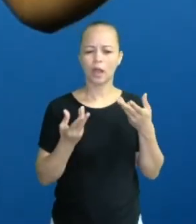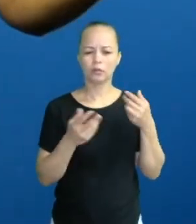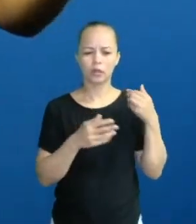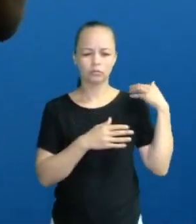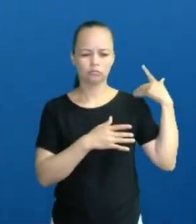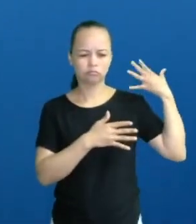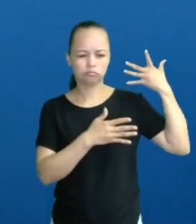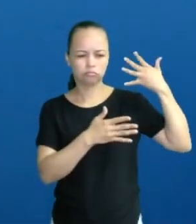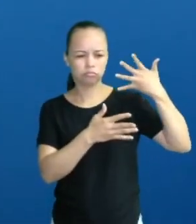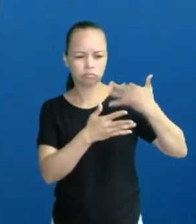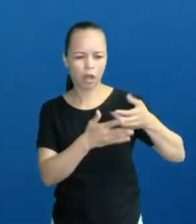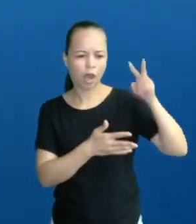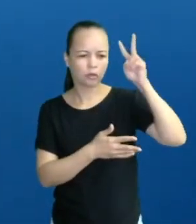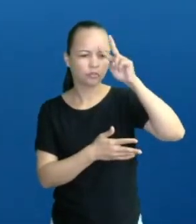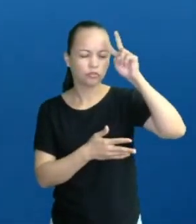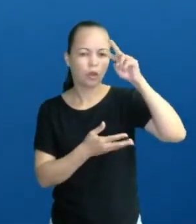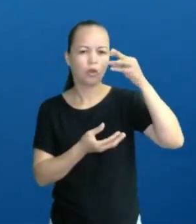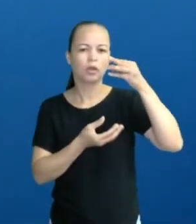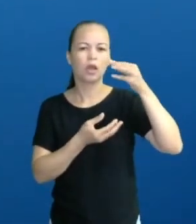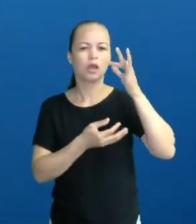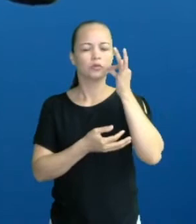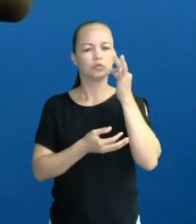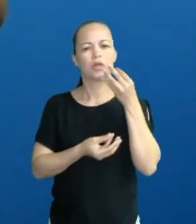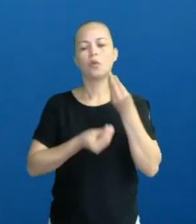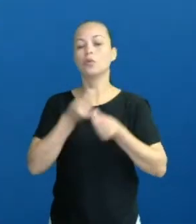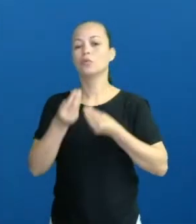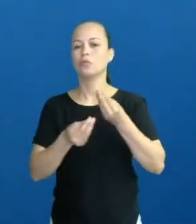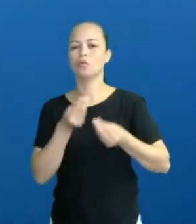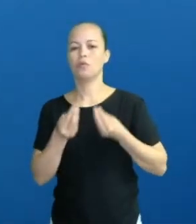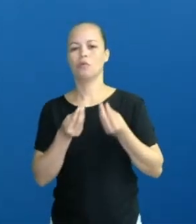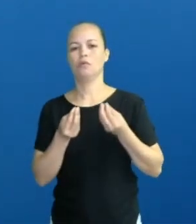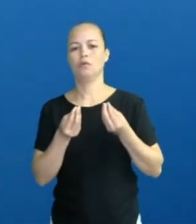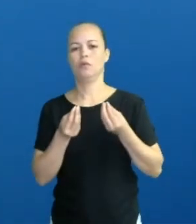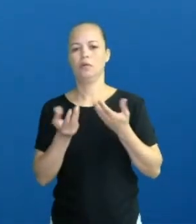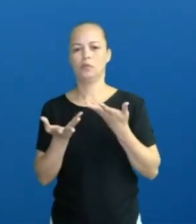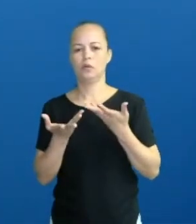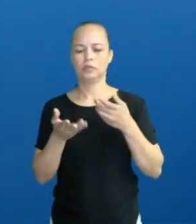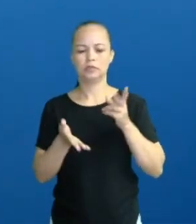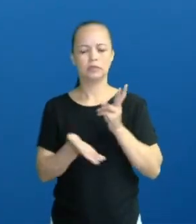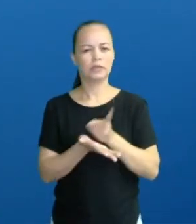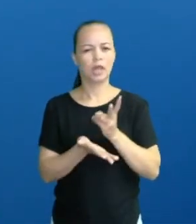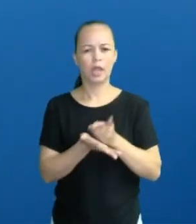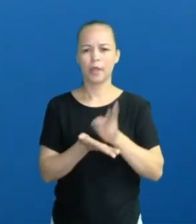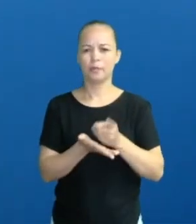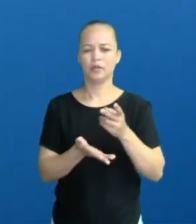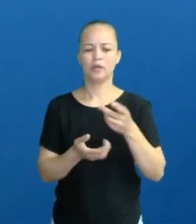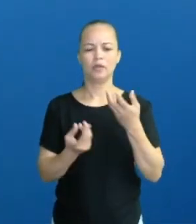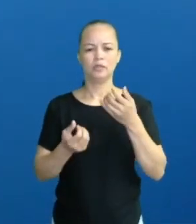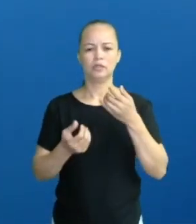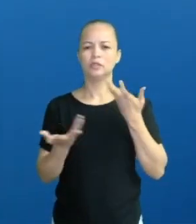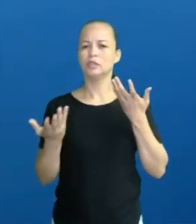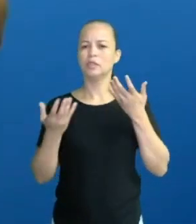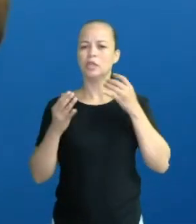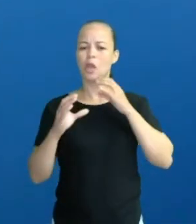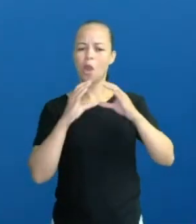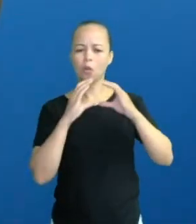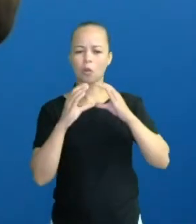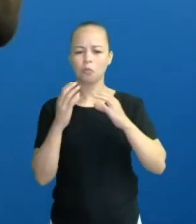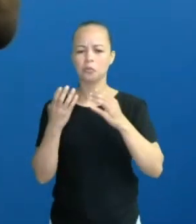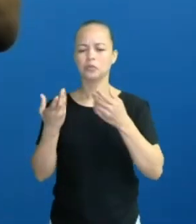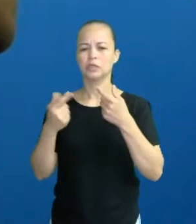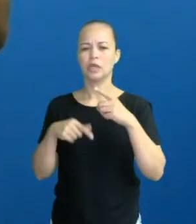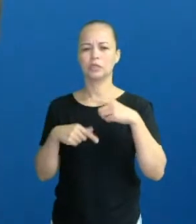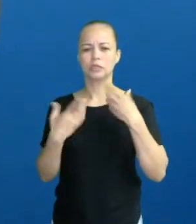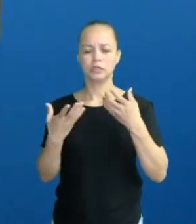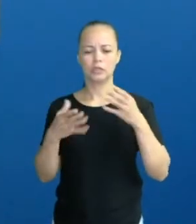história, da história da humanidade. Essa história que ela está o tempo todo falando, está o tempo todo se comunicando, está o tempo todo